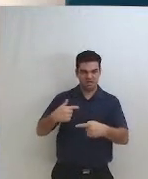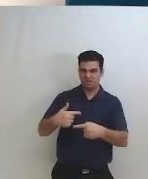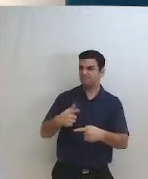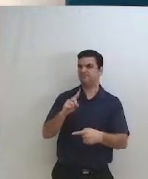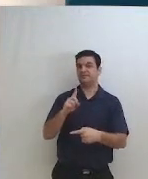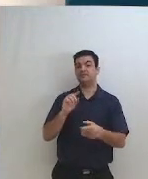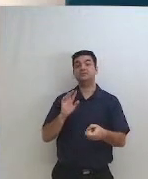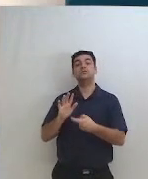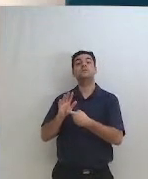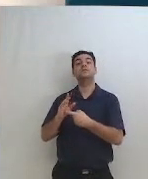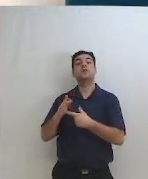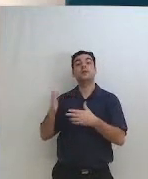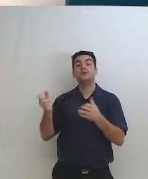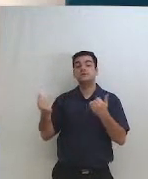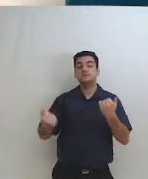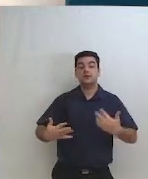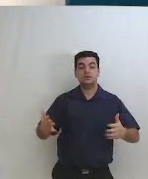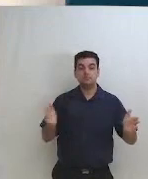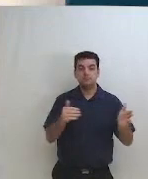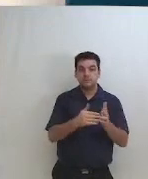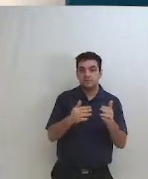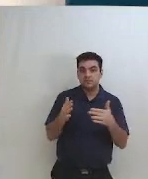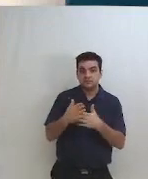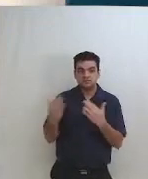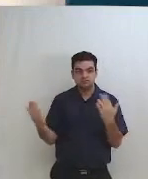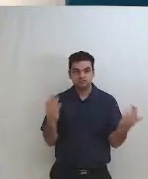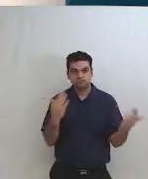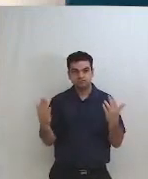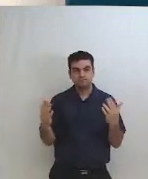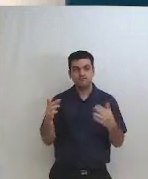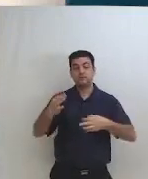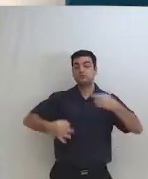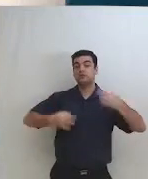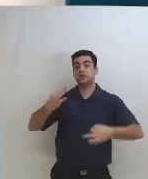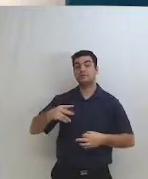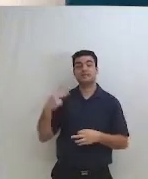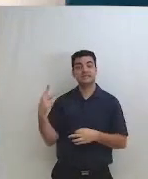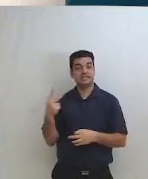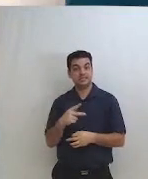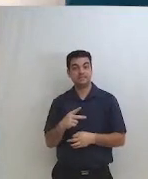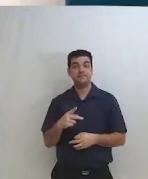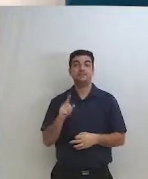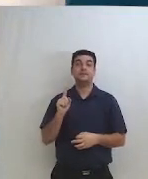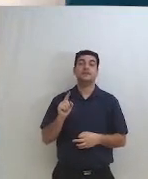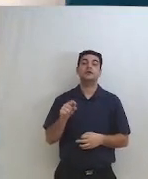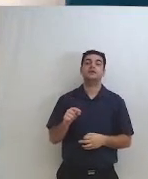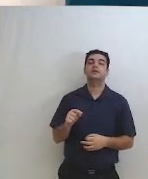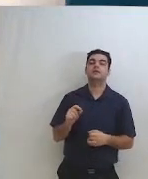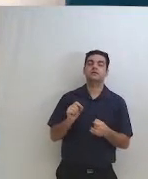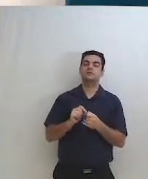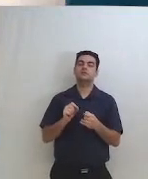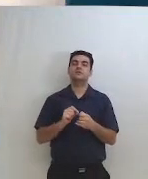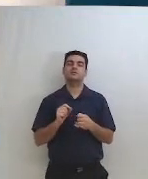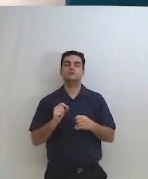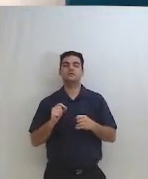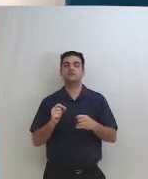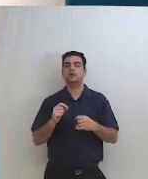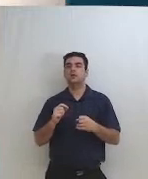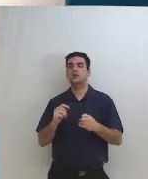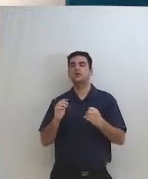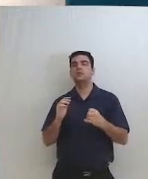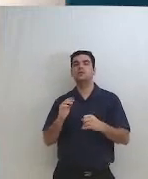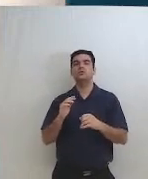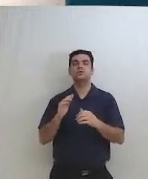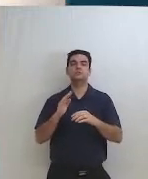demonstrar a justa causa para submeter o acusado a julgamento pelo tribunal de júri e a existência do crime e dos indícios suficientes de sua autoria. No